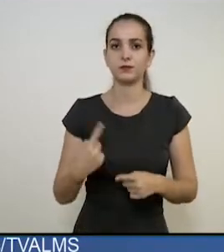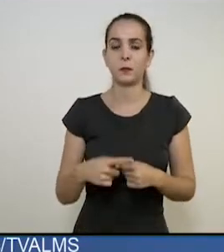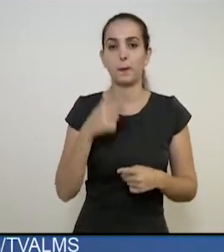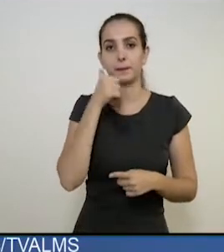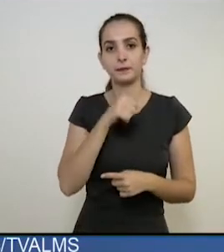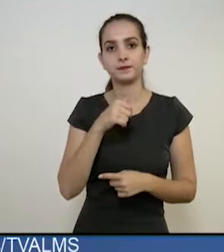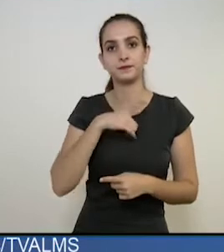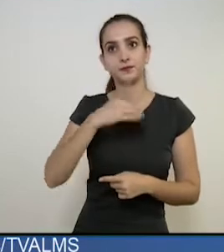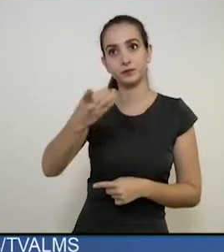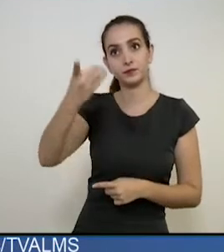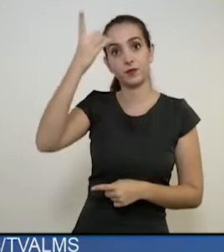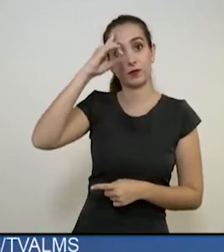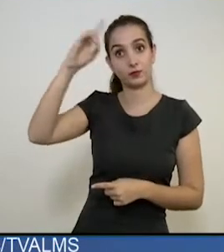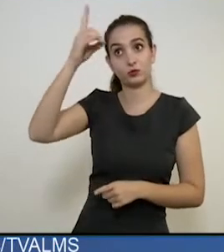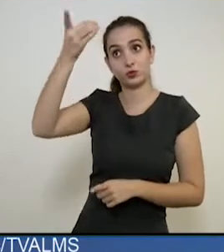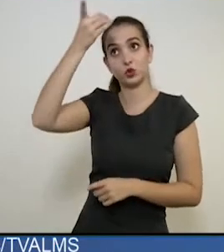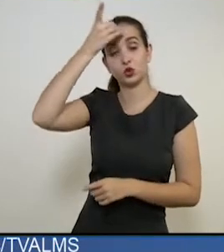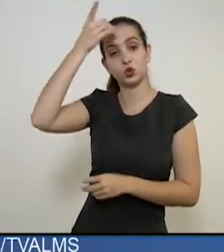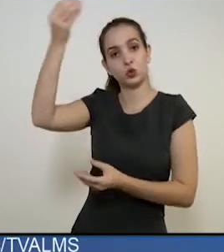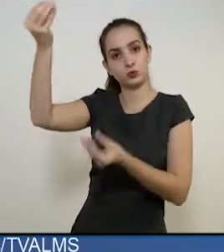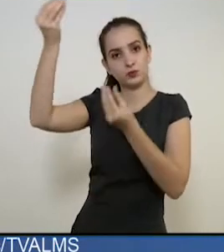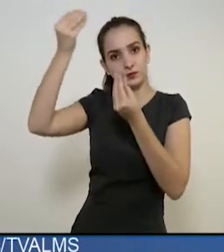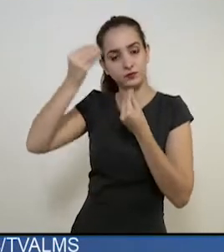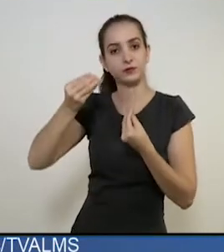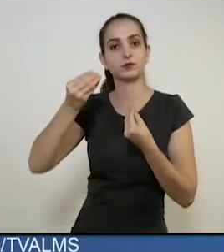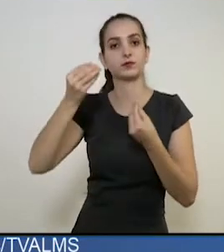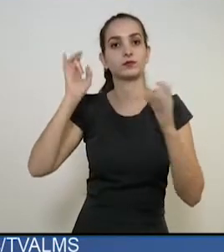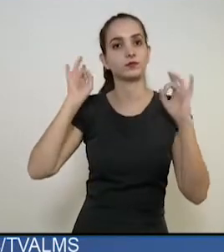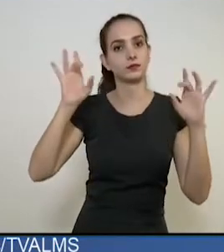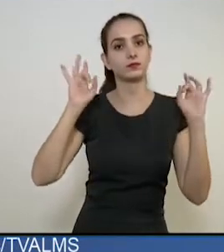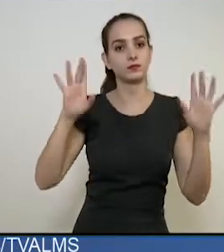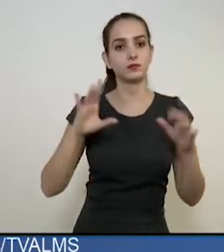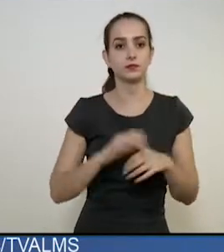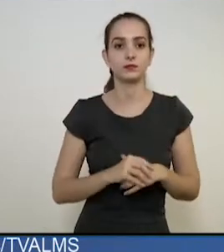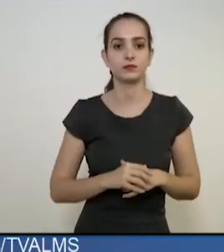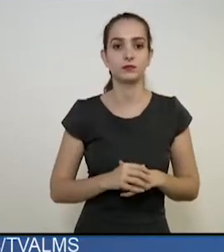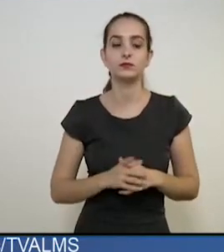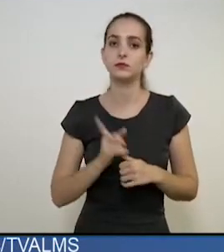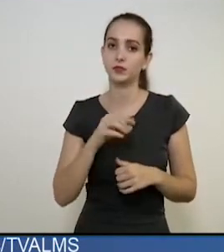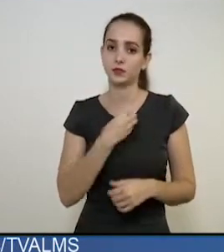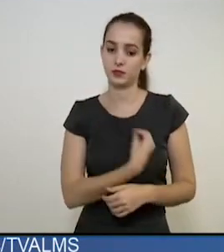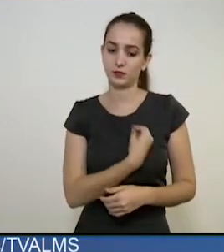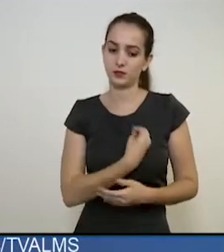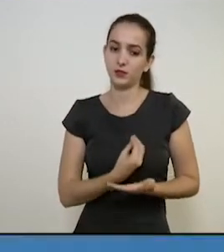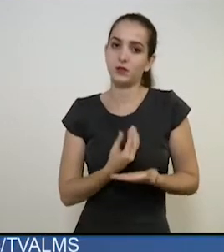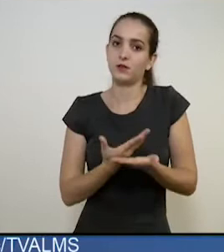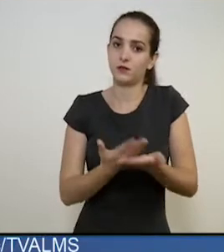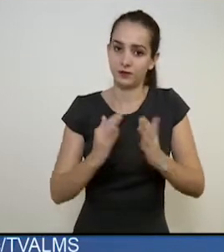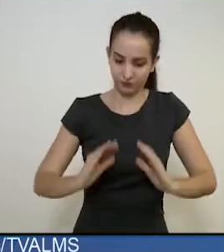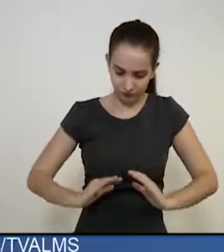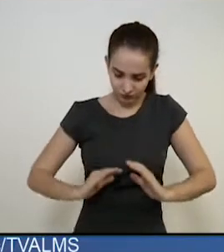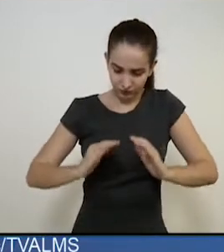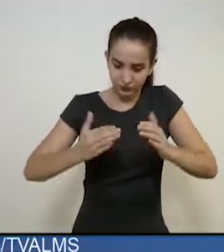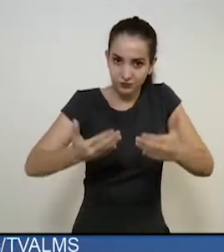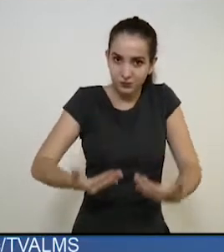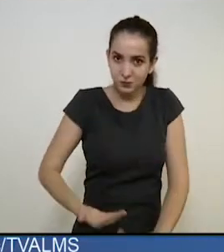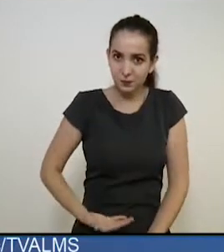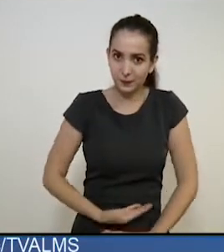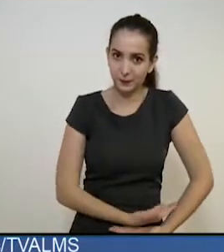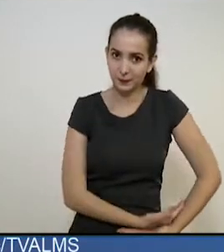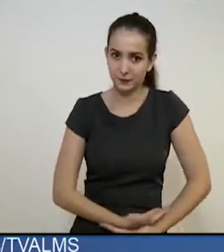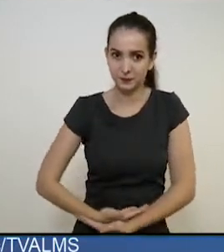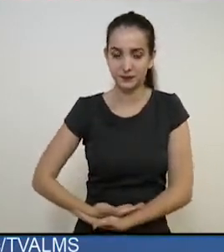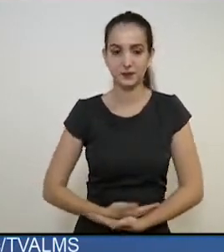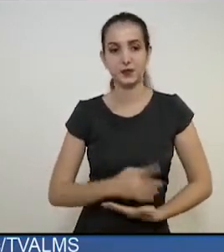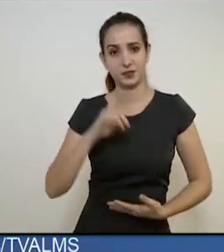recebeu de Deus esse dom, essa virtude de dar a vida, de dar a luz. E Deus foi tão